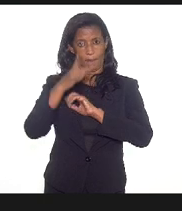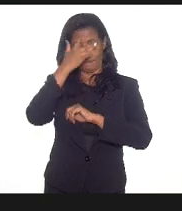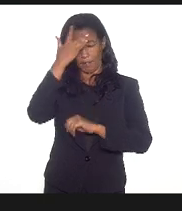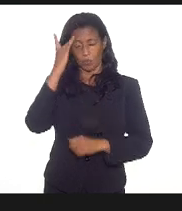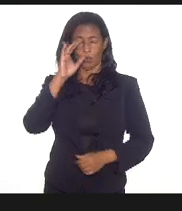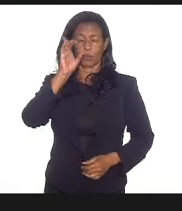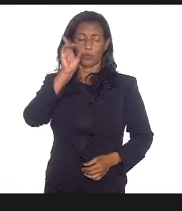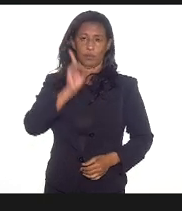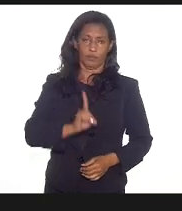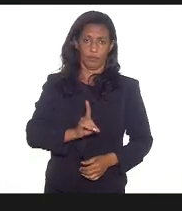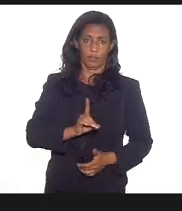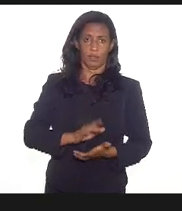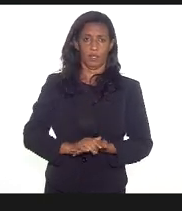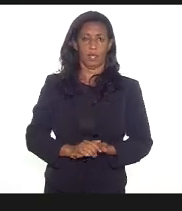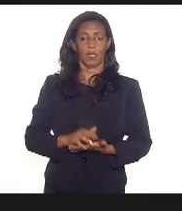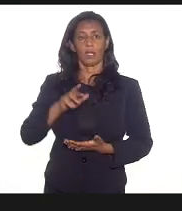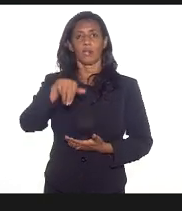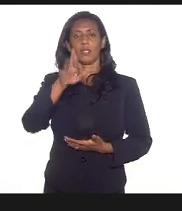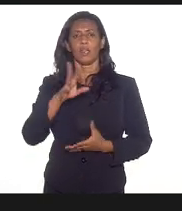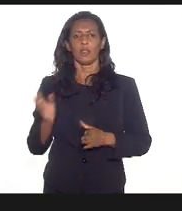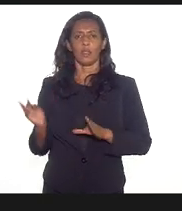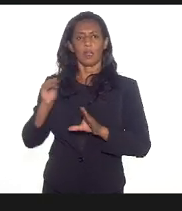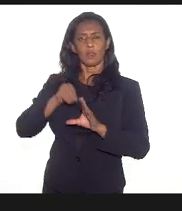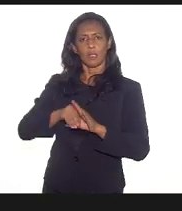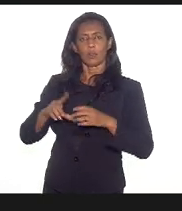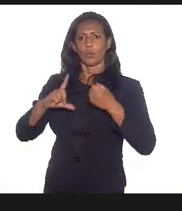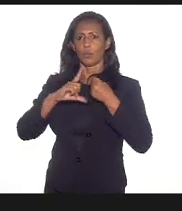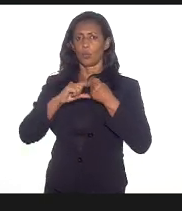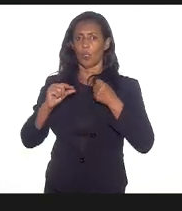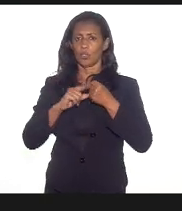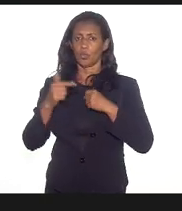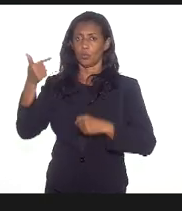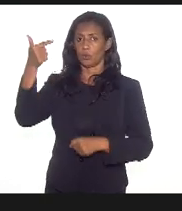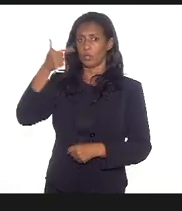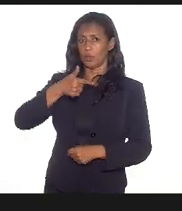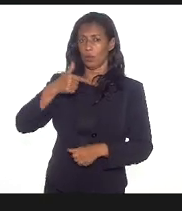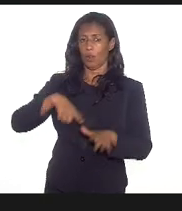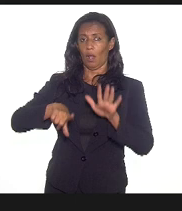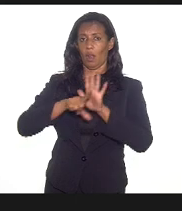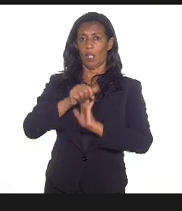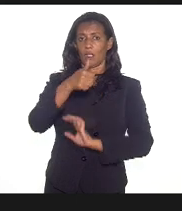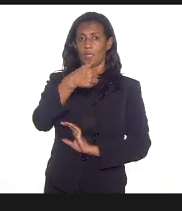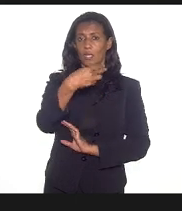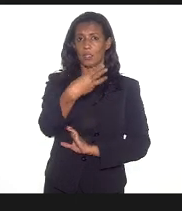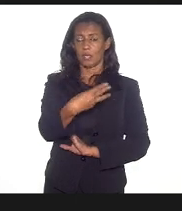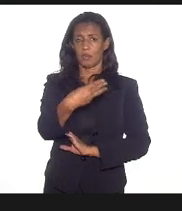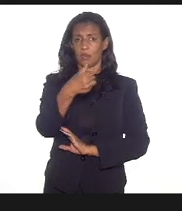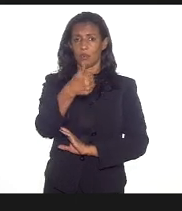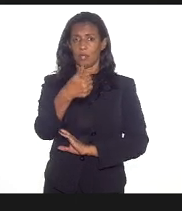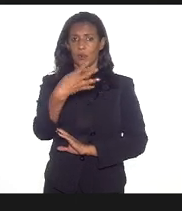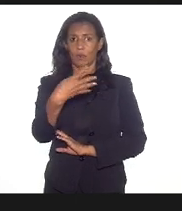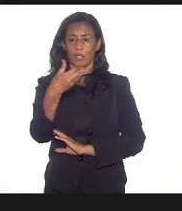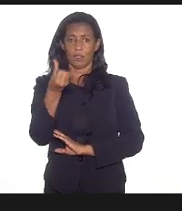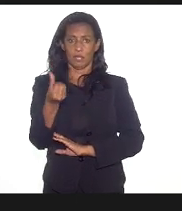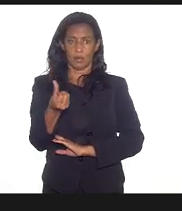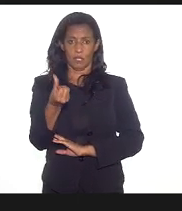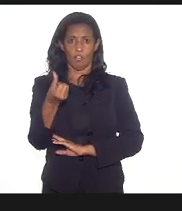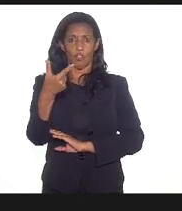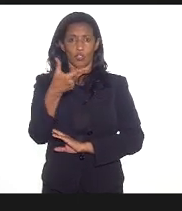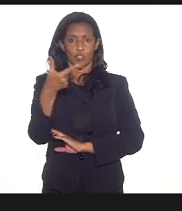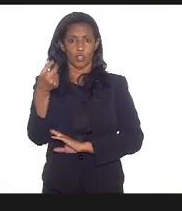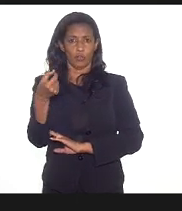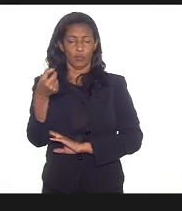com deficiência as que enquadram no artigo 2º da Lei 13.146